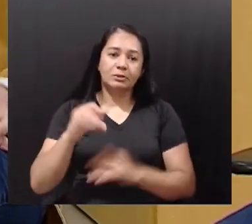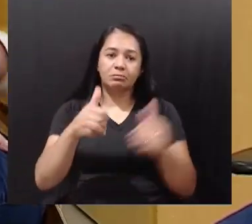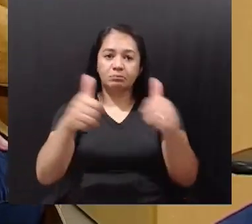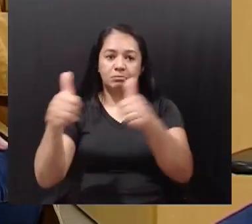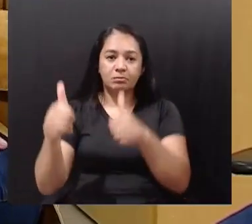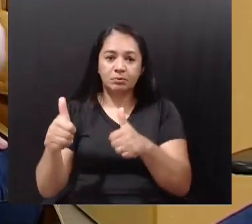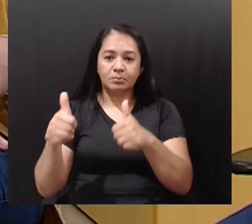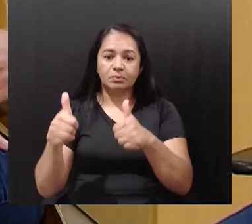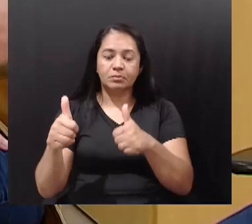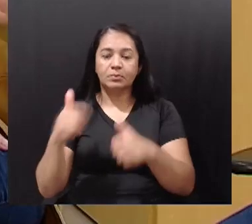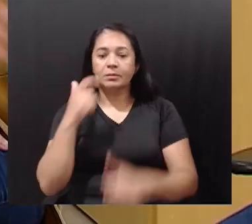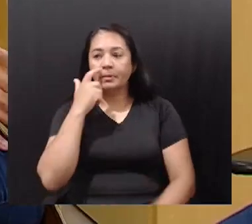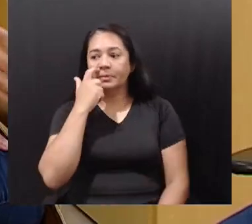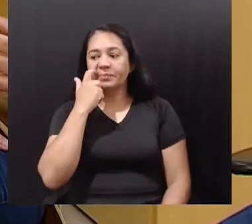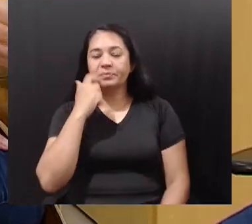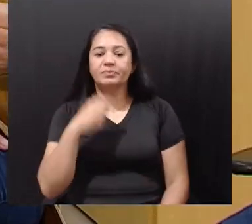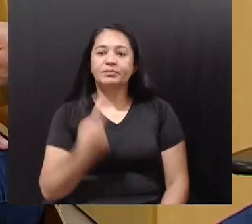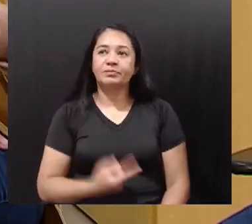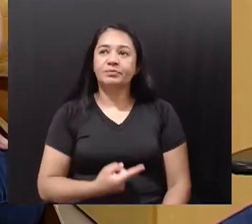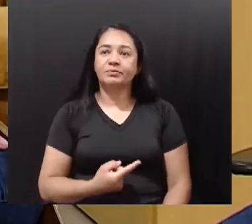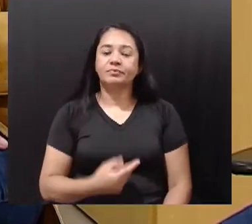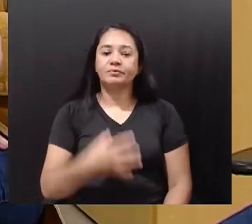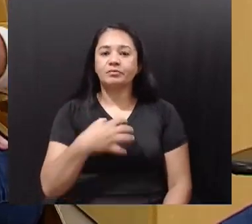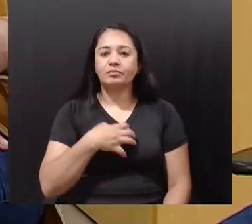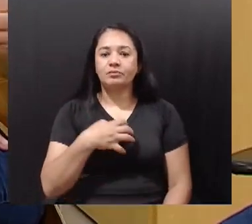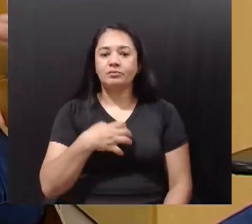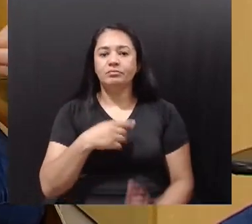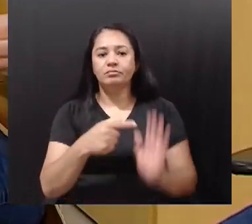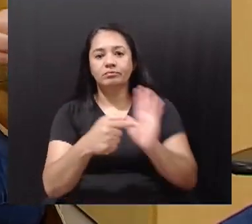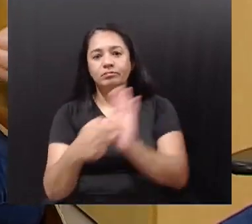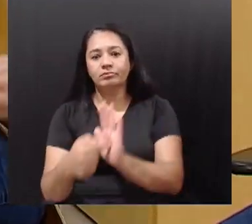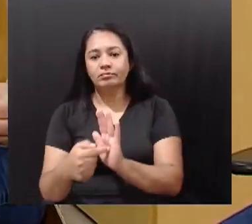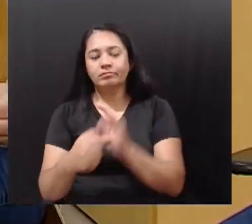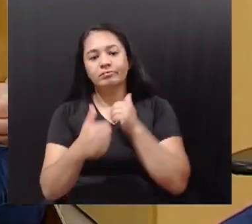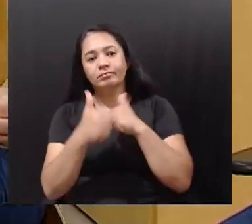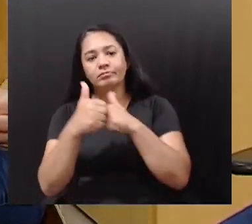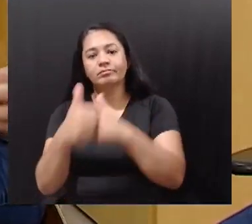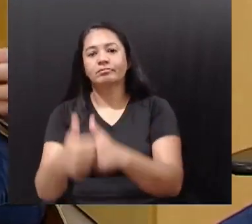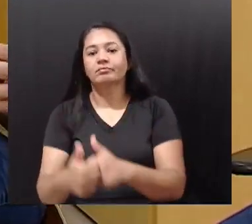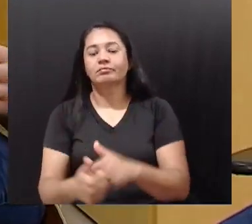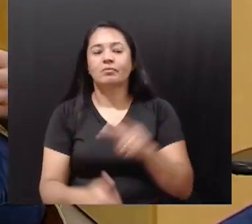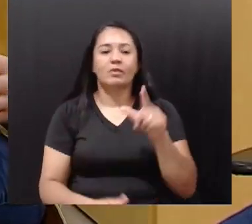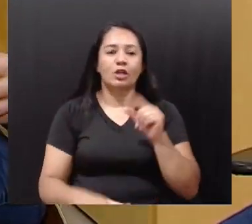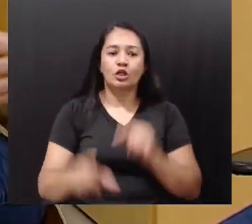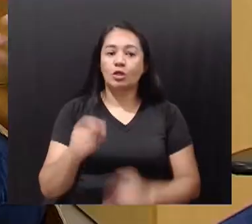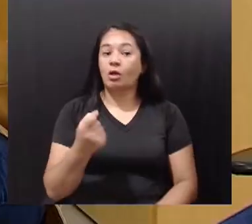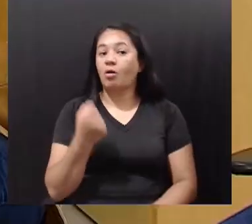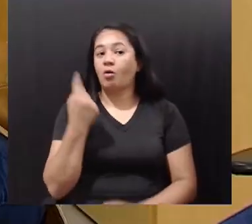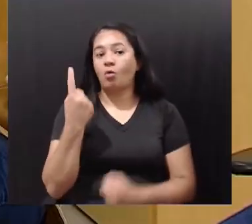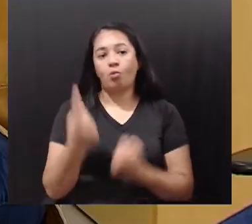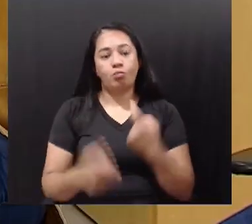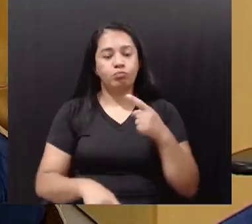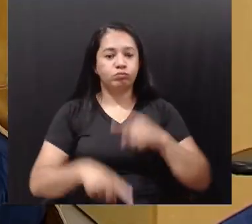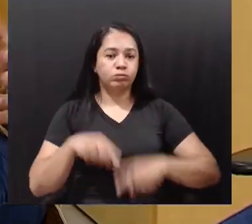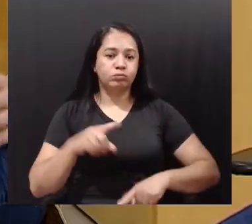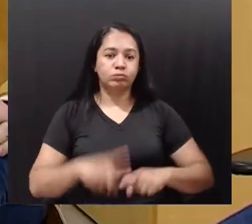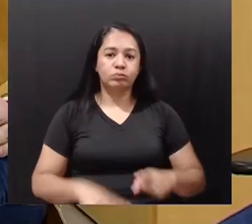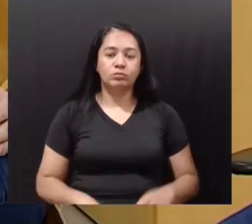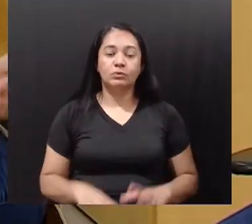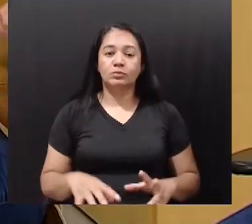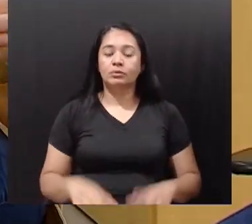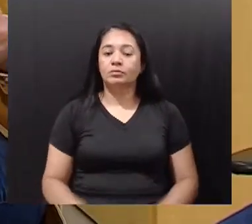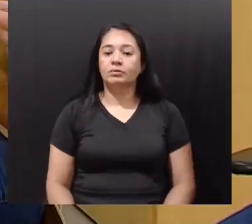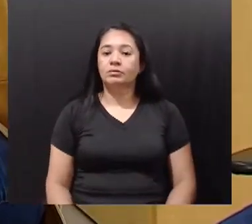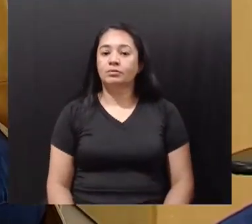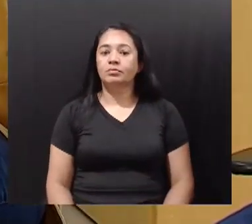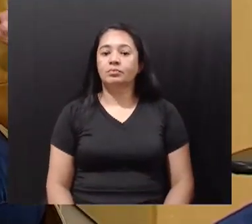ok, e a gente, de forma amostral, vai lá e acompanha, seleciona alguns itens, não são todos os itens também do